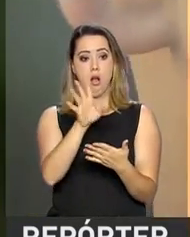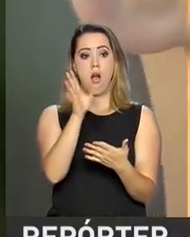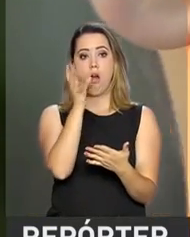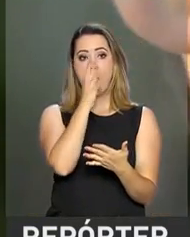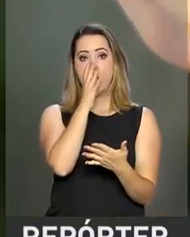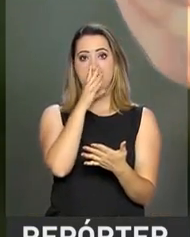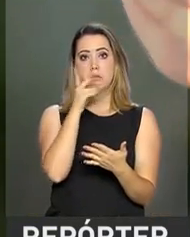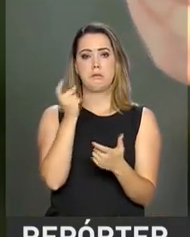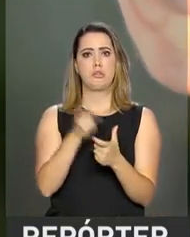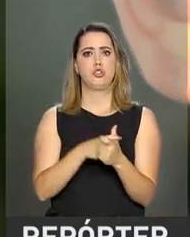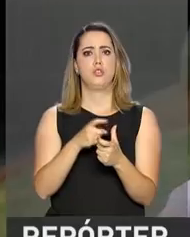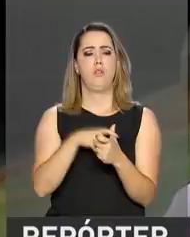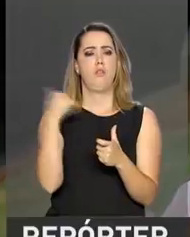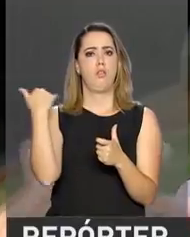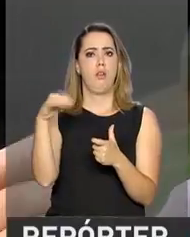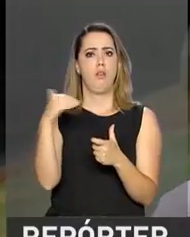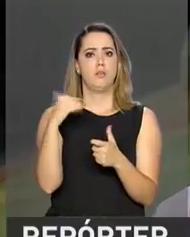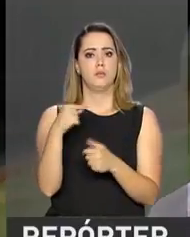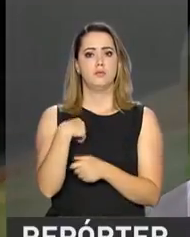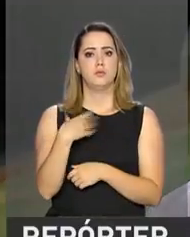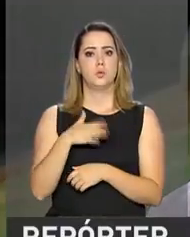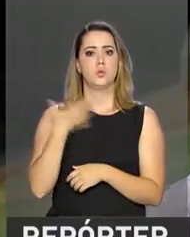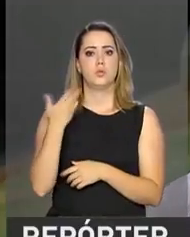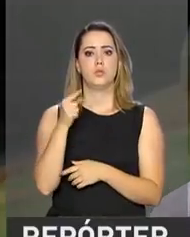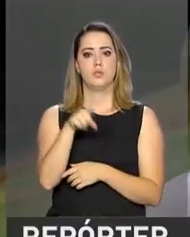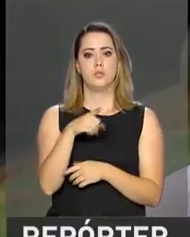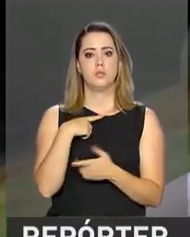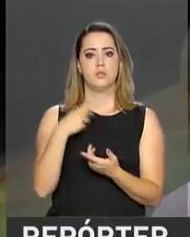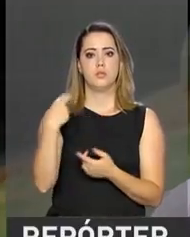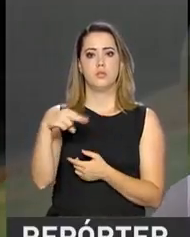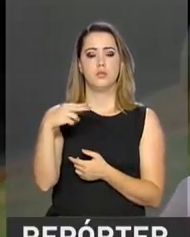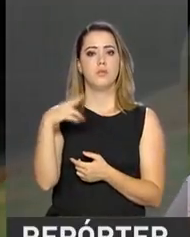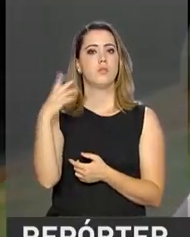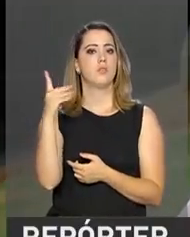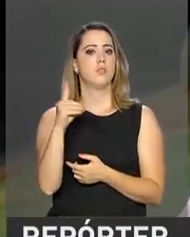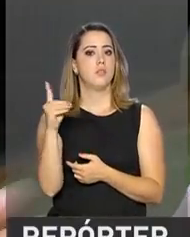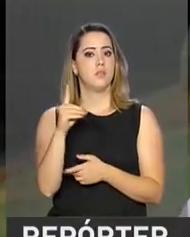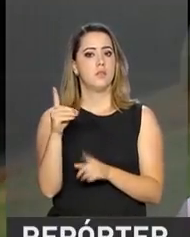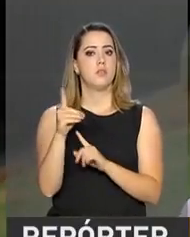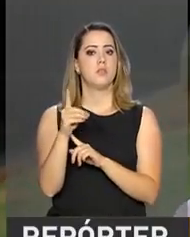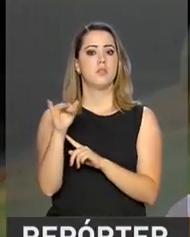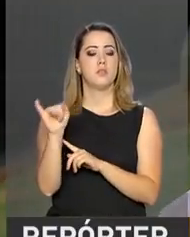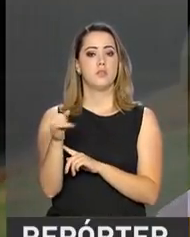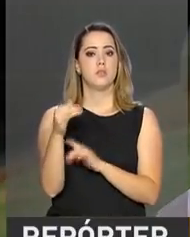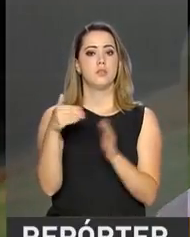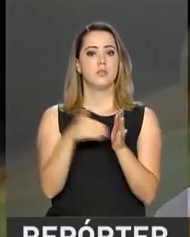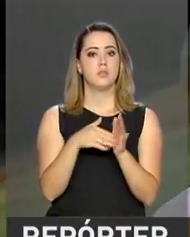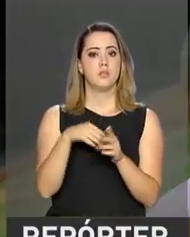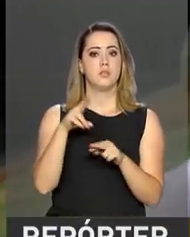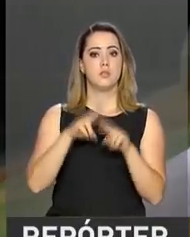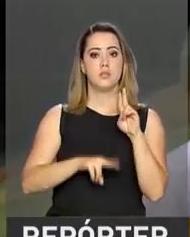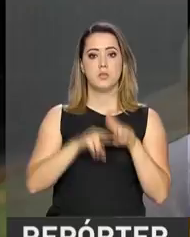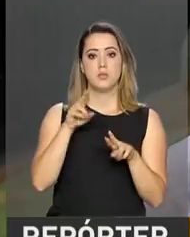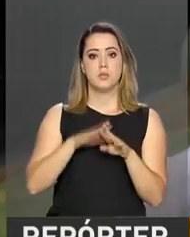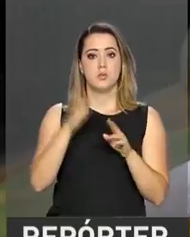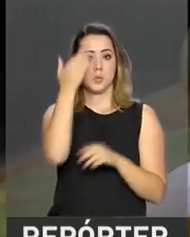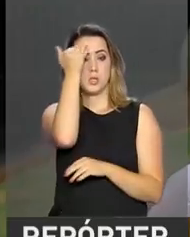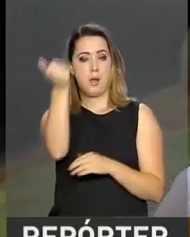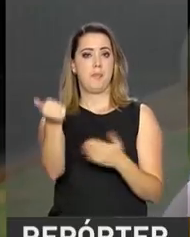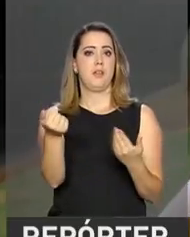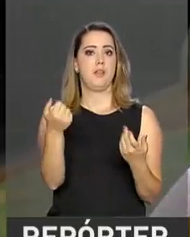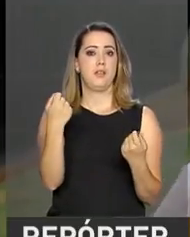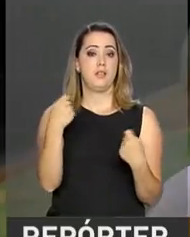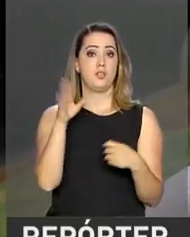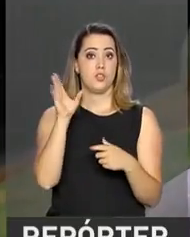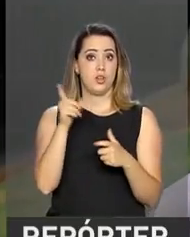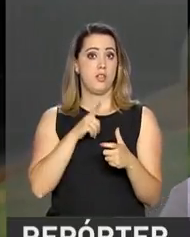estava devendo, levou um susto. Eu tenho várias notas aqui que foi novembro, dezembro, janeiro, até junho, né? Então, eu não sabia, não fazia a menor ideia de que eu